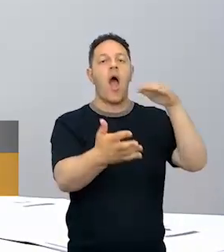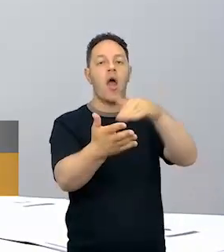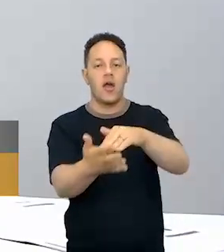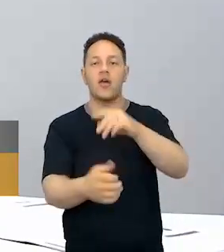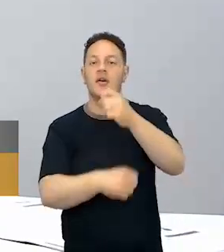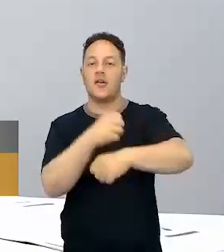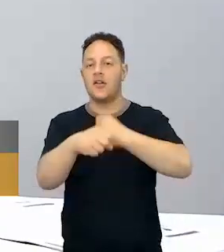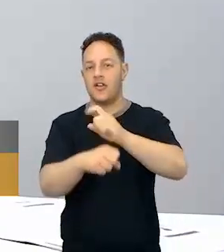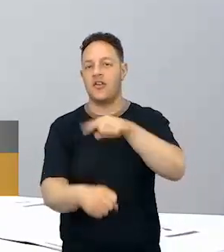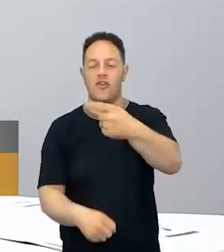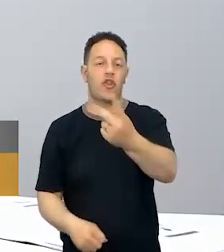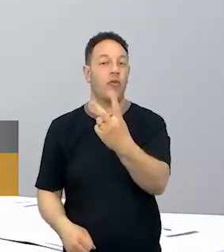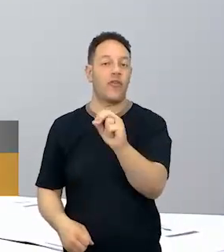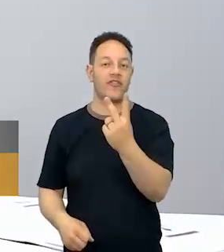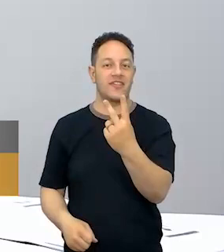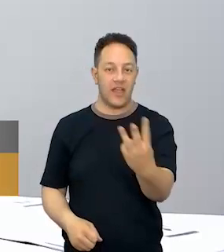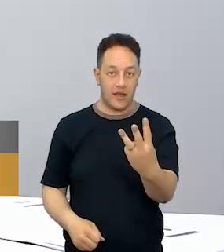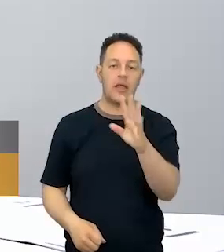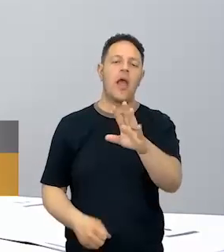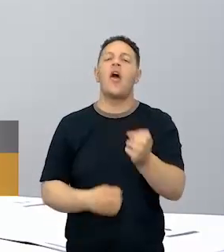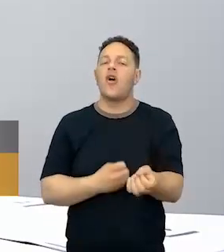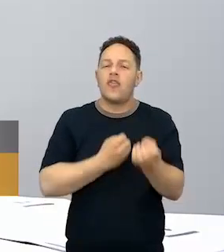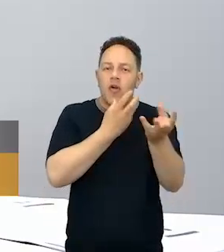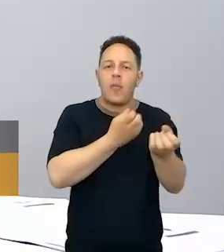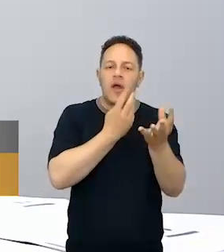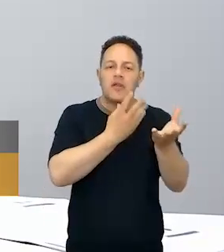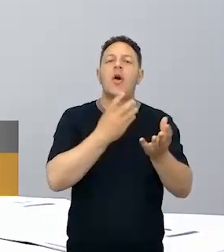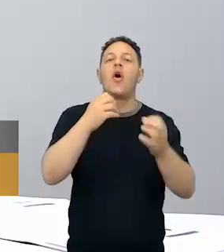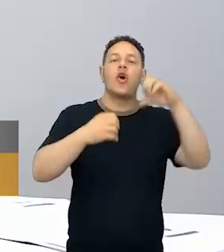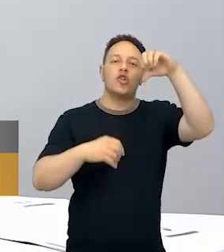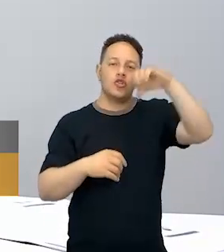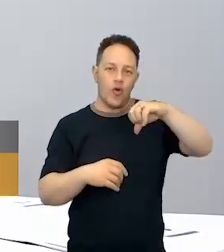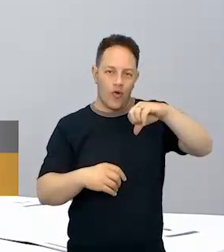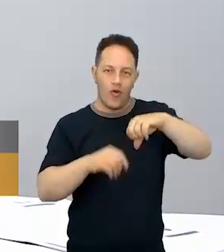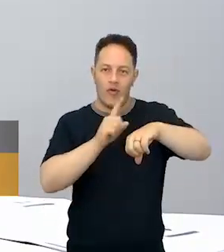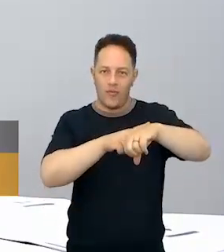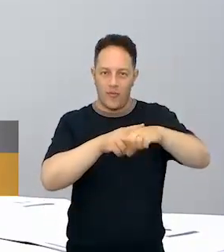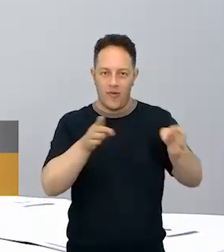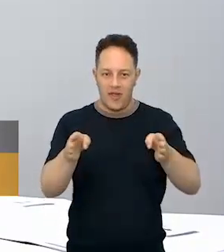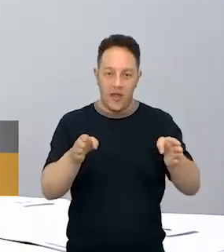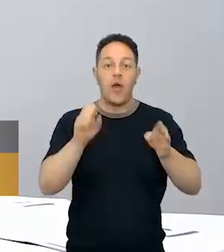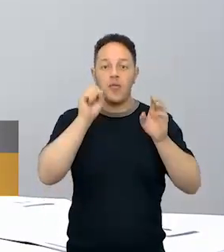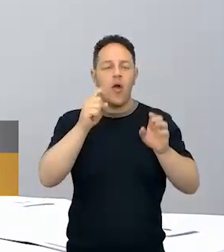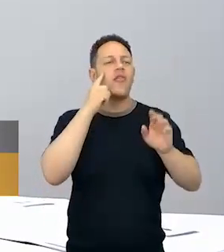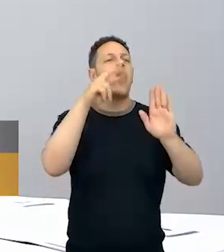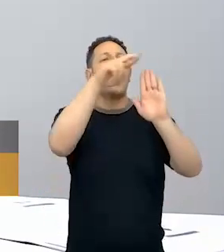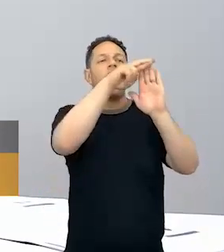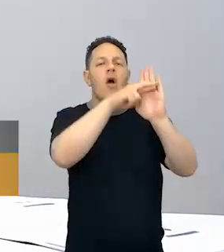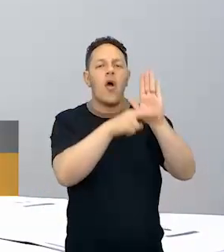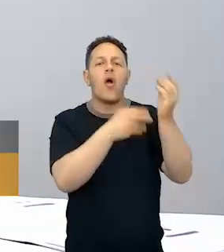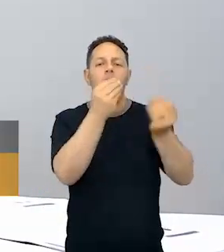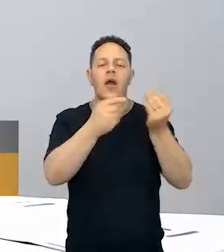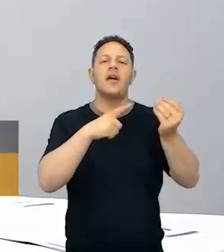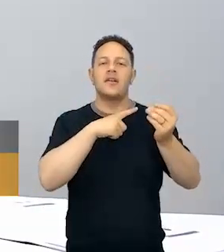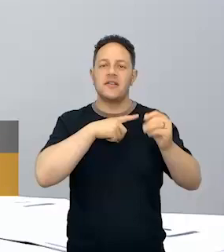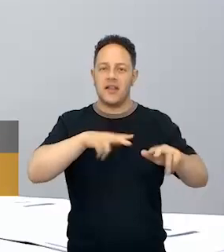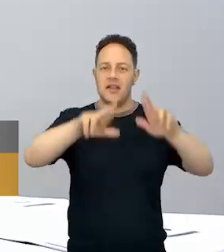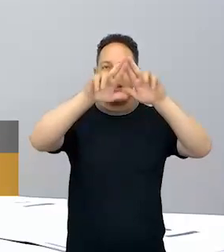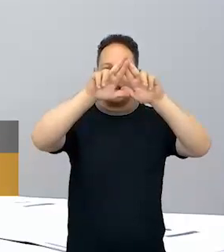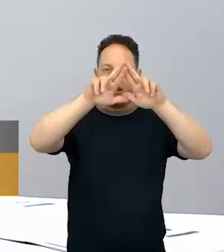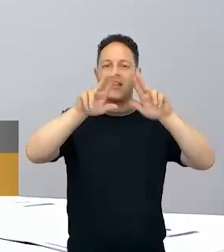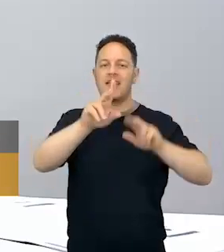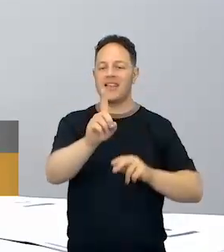E todas as informações sobre a 9ª edição vocês podem encontrar no regulamento e num drive que a gente